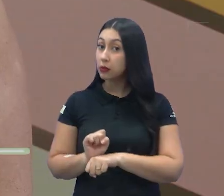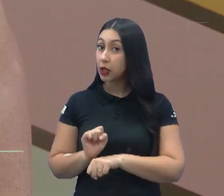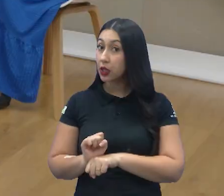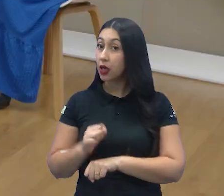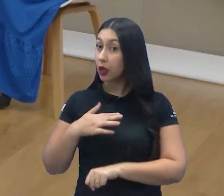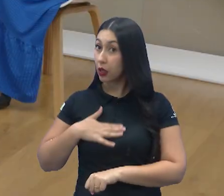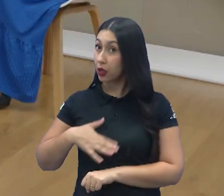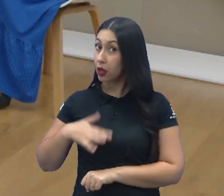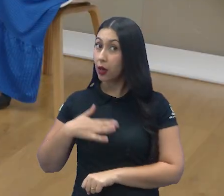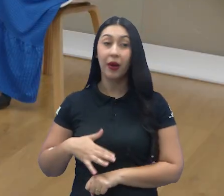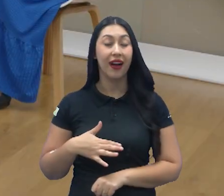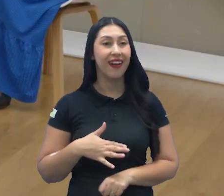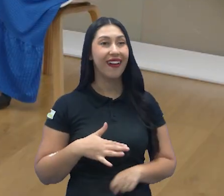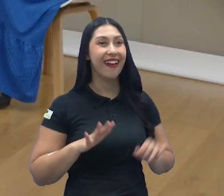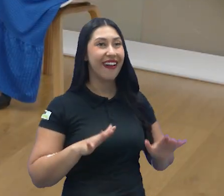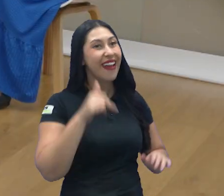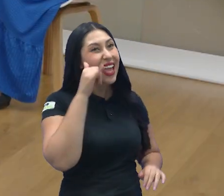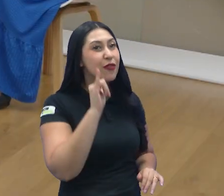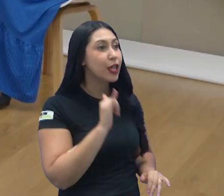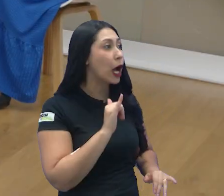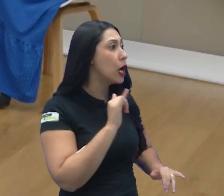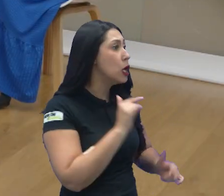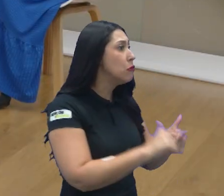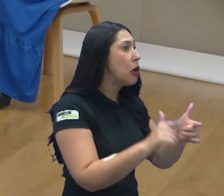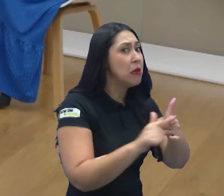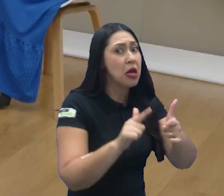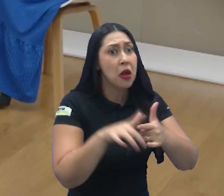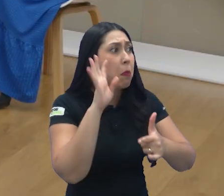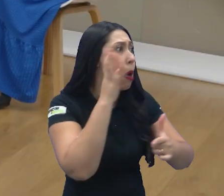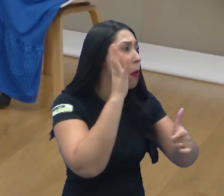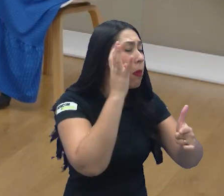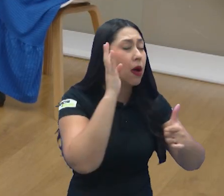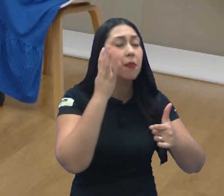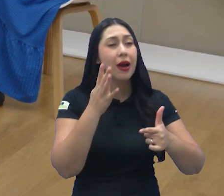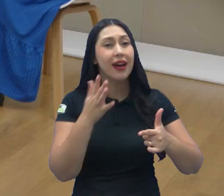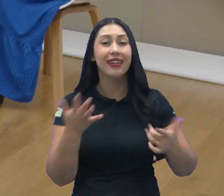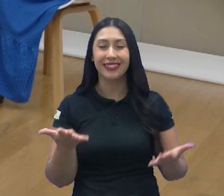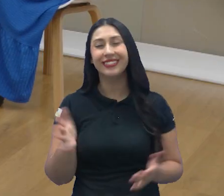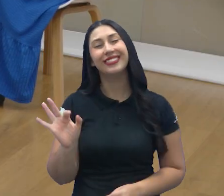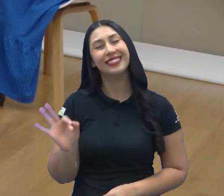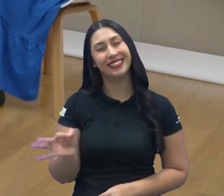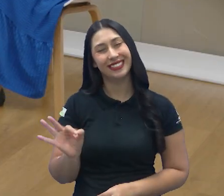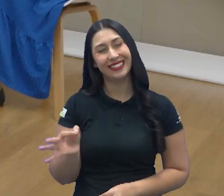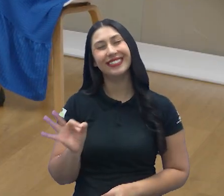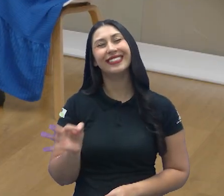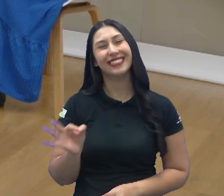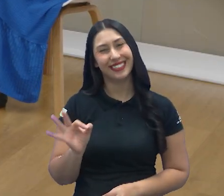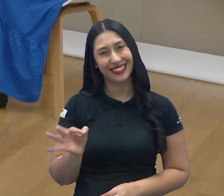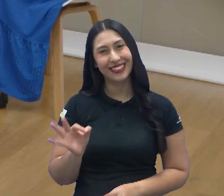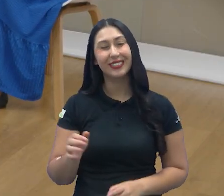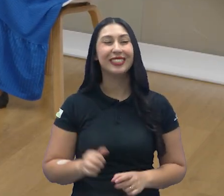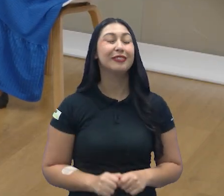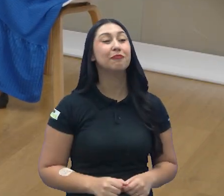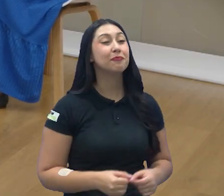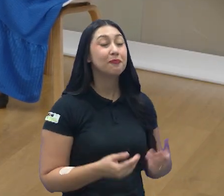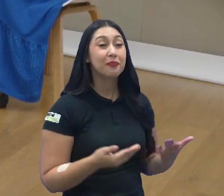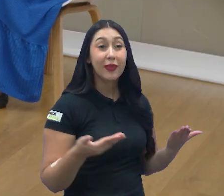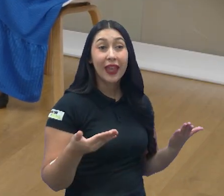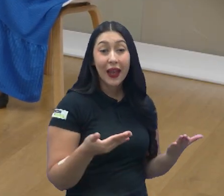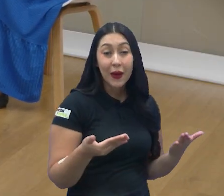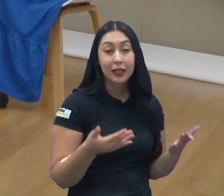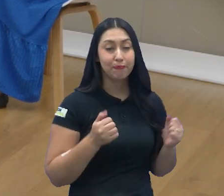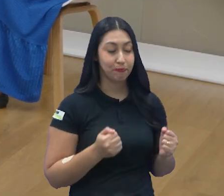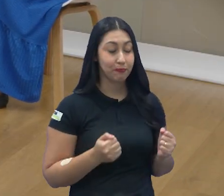Não procurar problema porque não é da conta dele, né? Principalmente. Entendi perfeitamente. Agora, vamos lá. O sanguíneo, ele